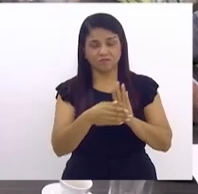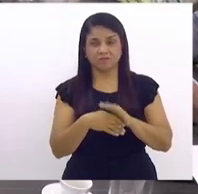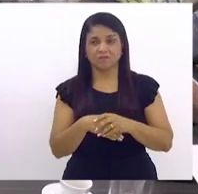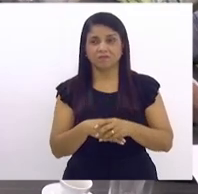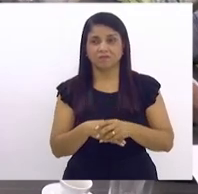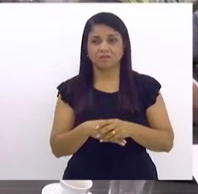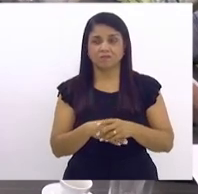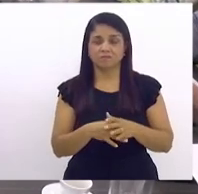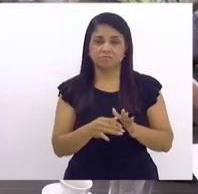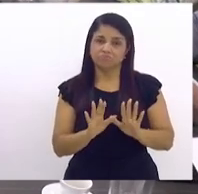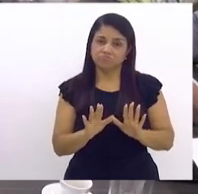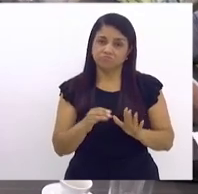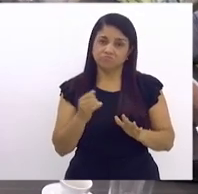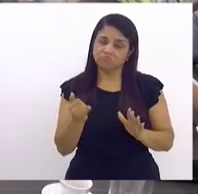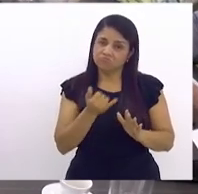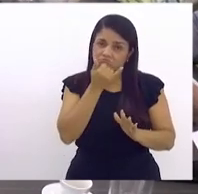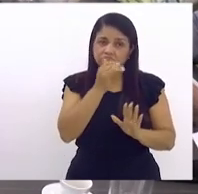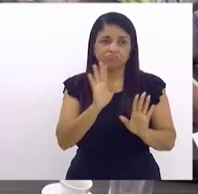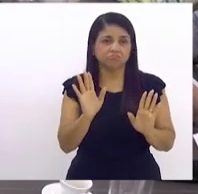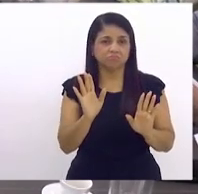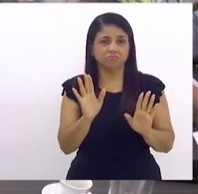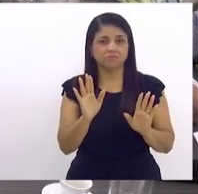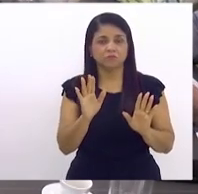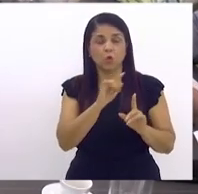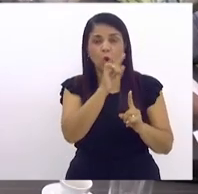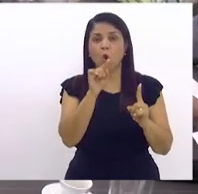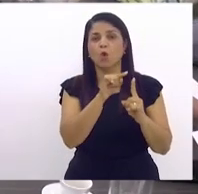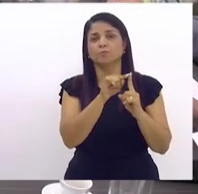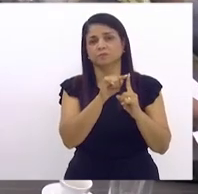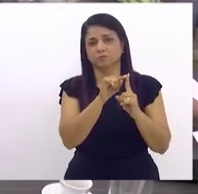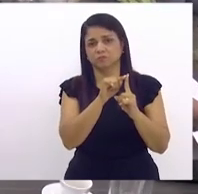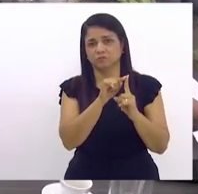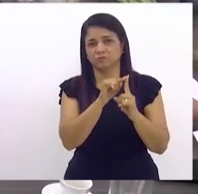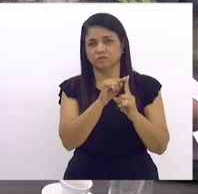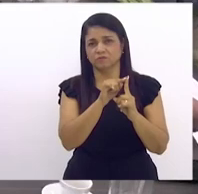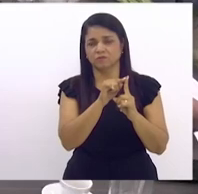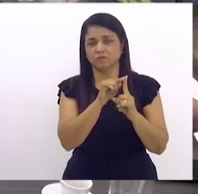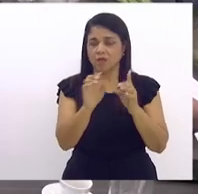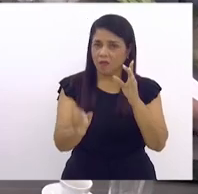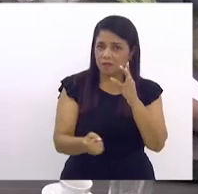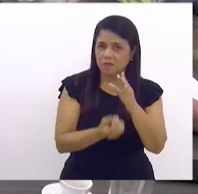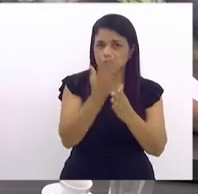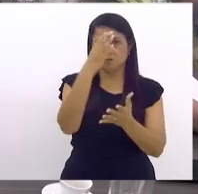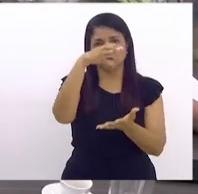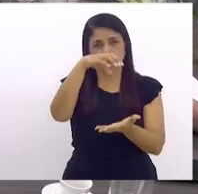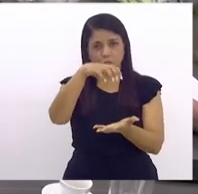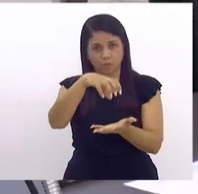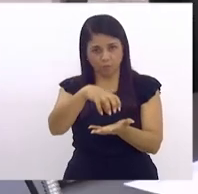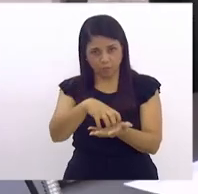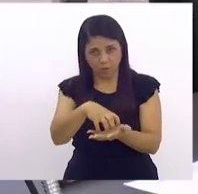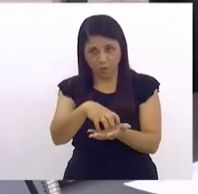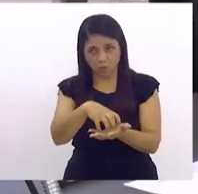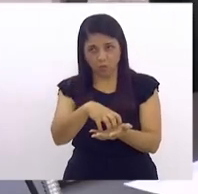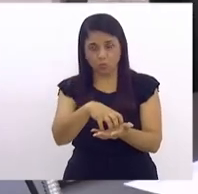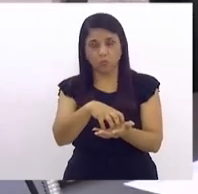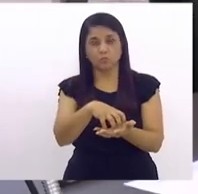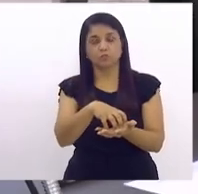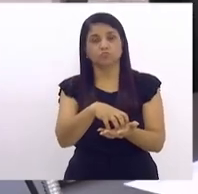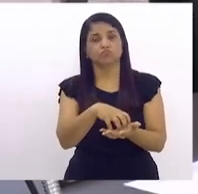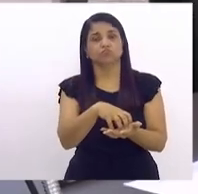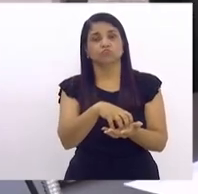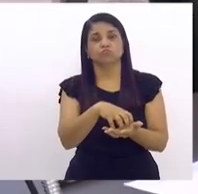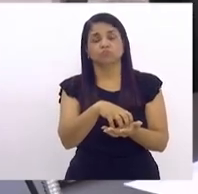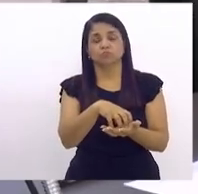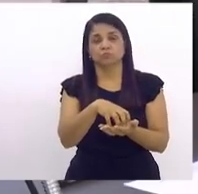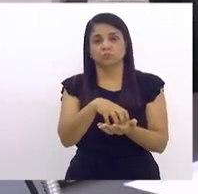de repente, tornar de forma bem objetiva, dizendo que a criação do polo não enseja, não ensejará em nenhum